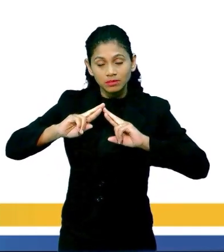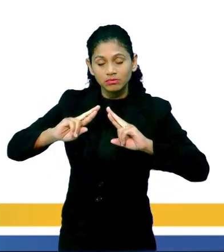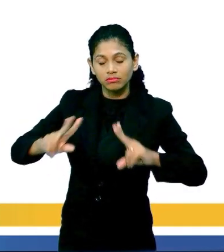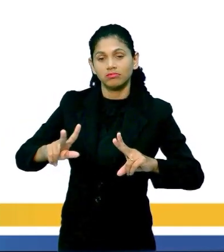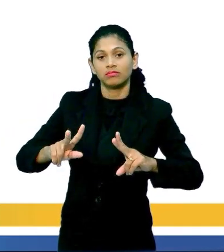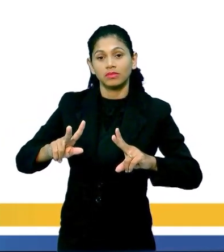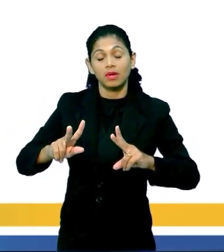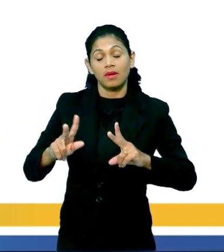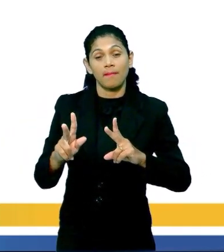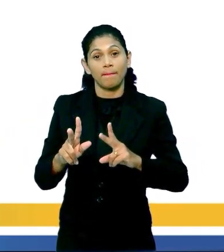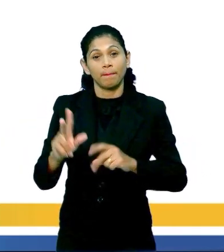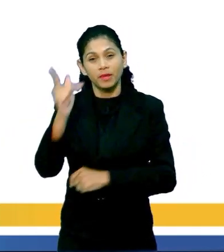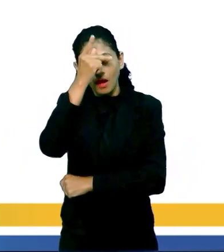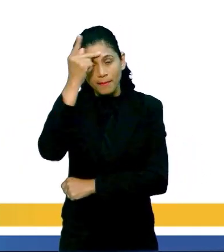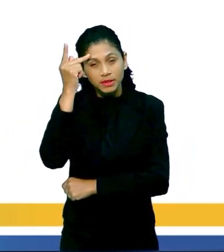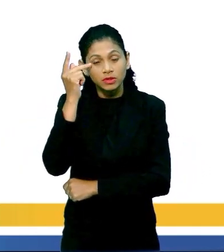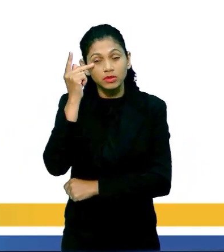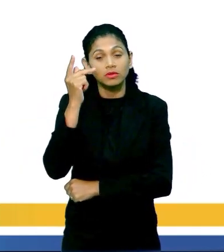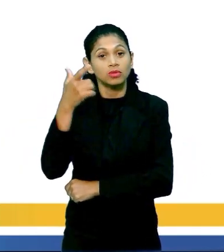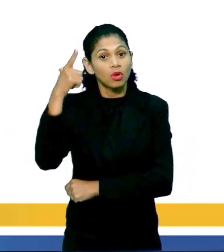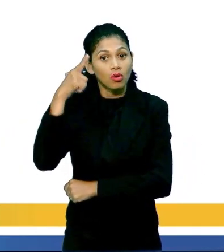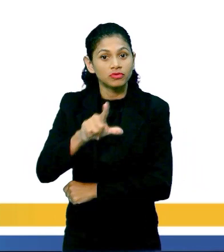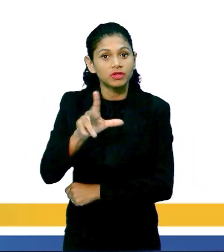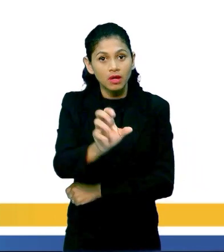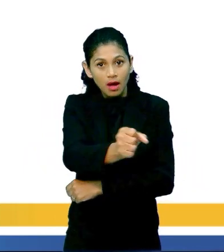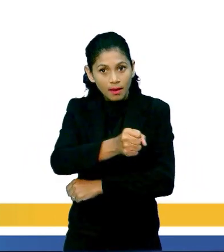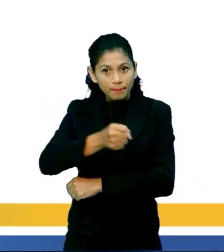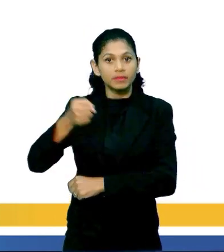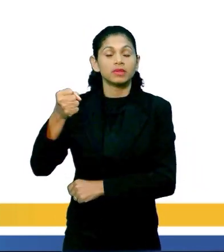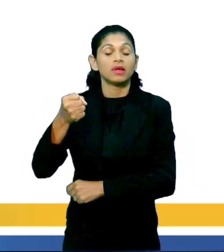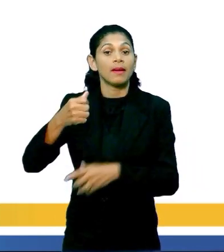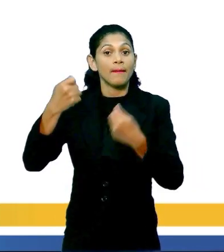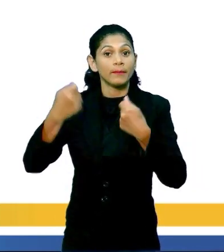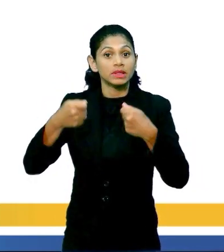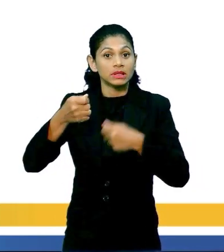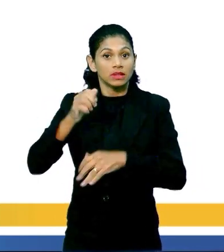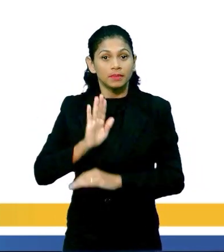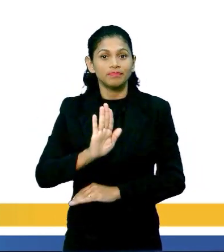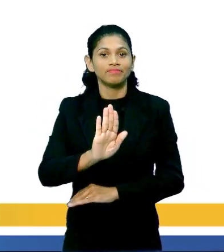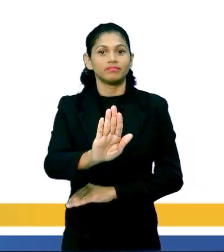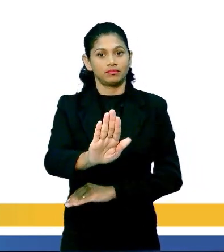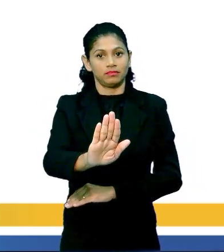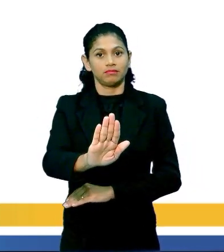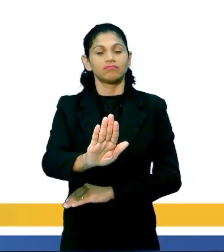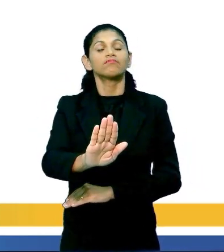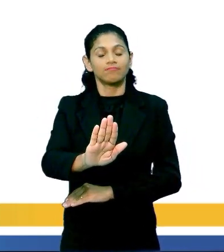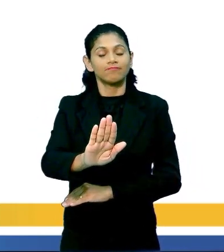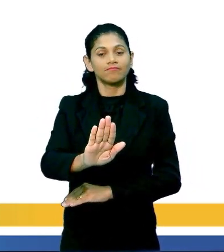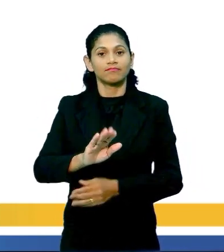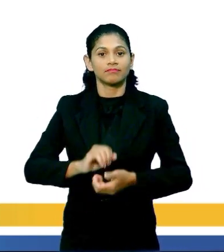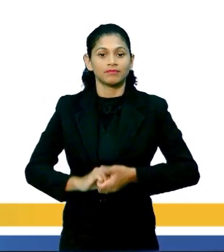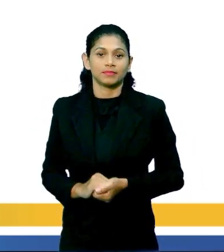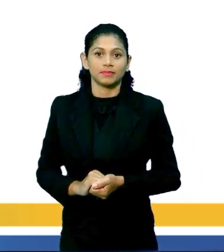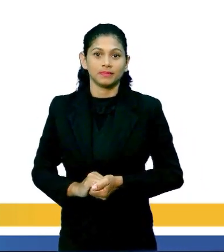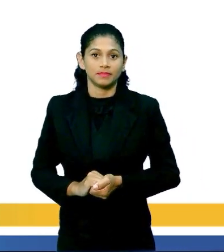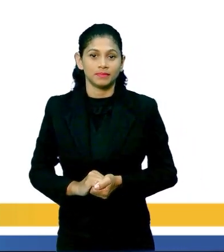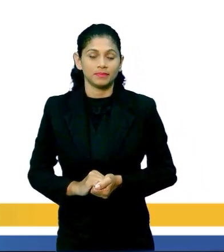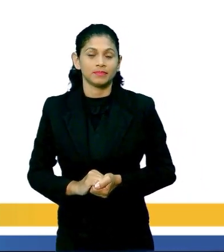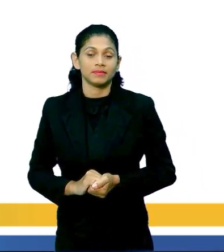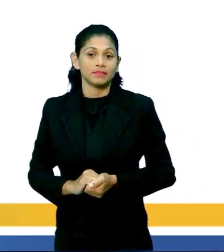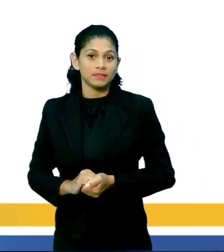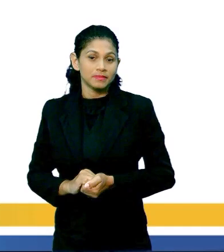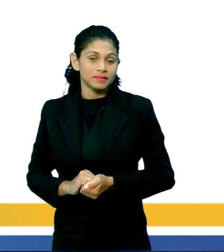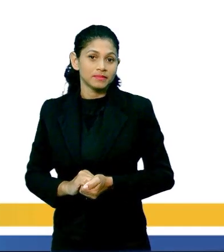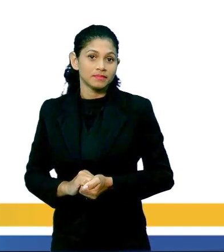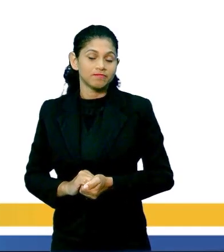pessoa consiga abrir a porta, ela vai ter que empurrar essa porta, ok? Nesse caso aí,